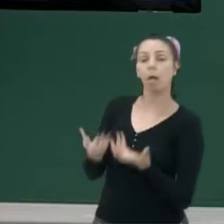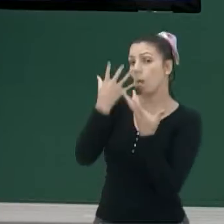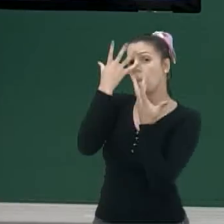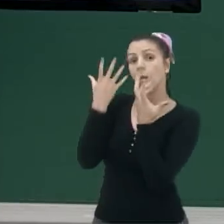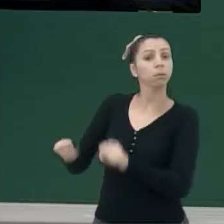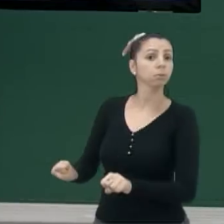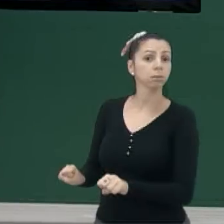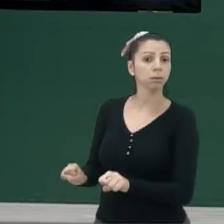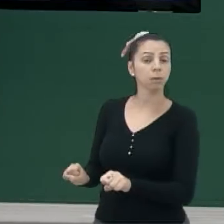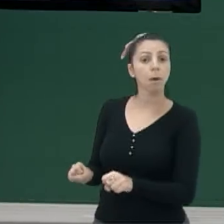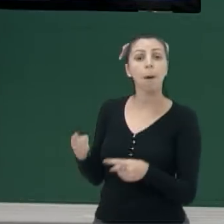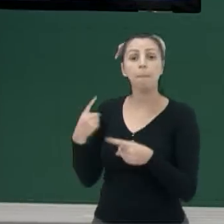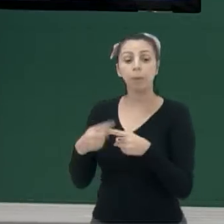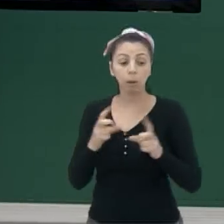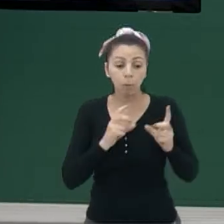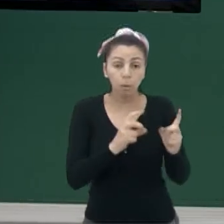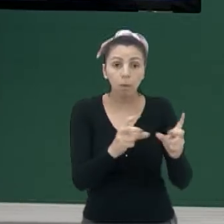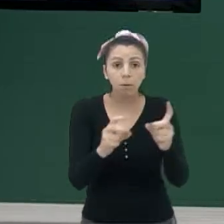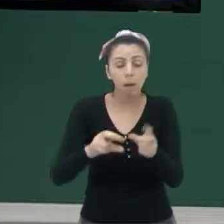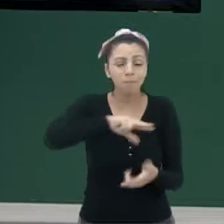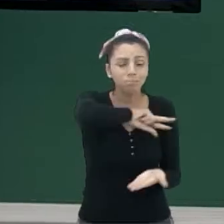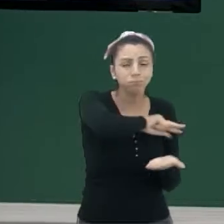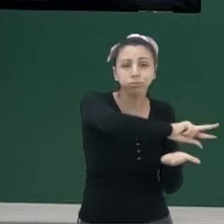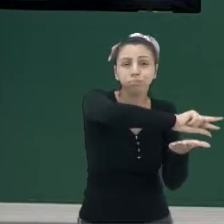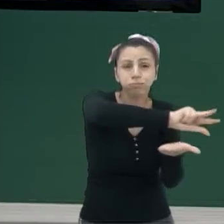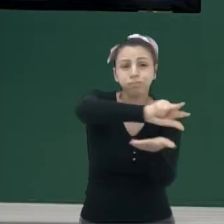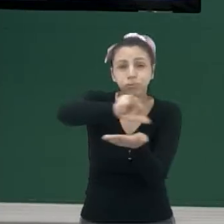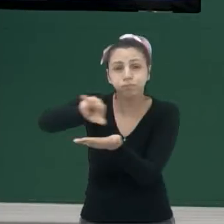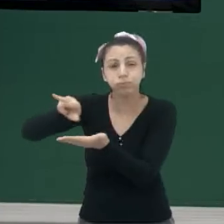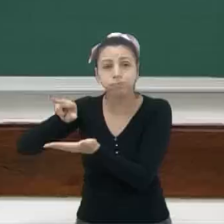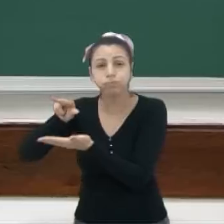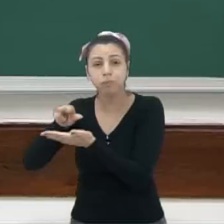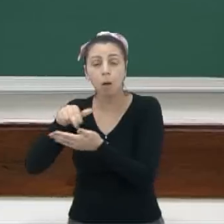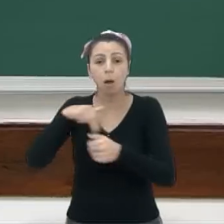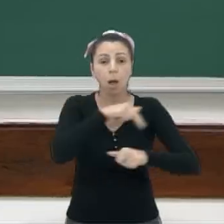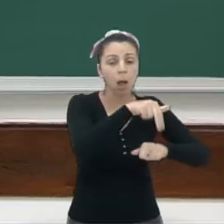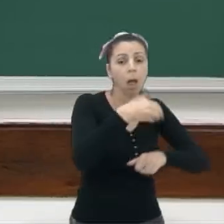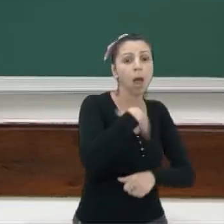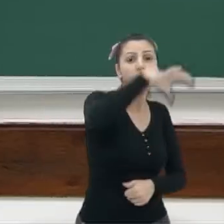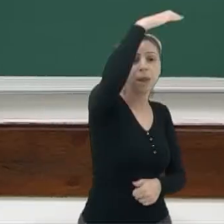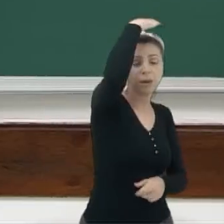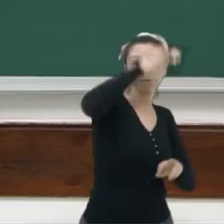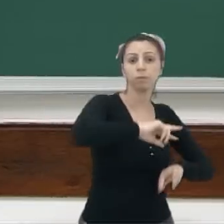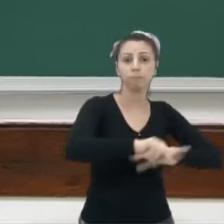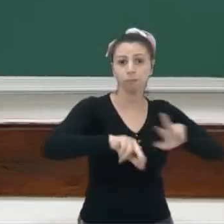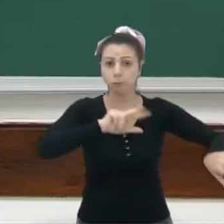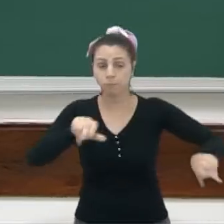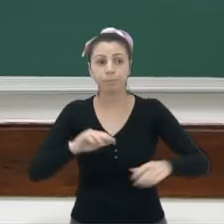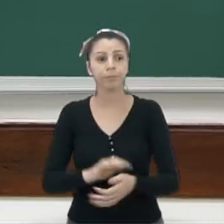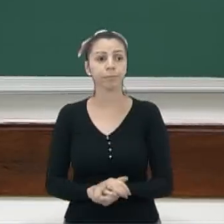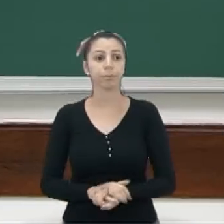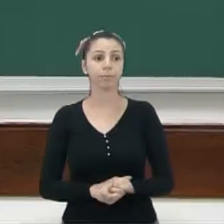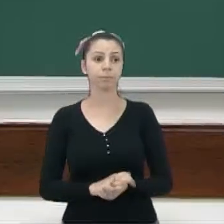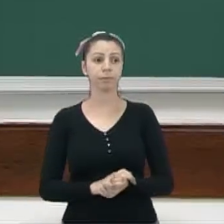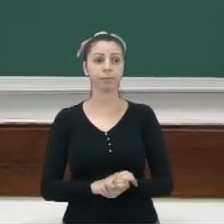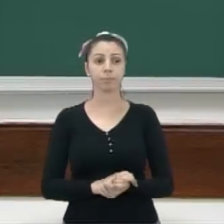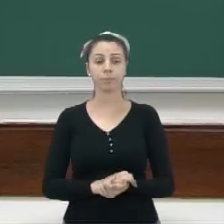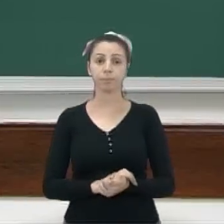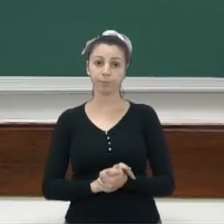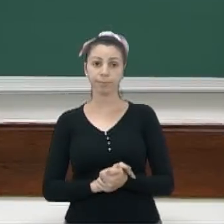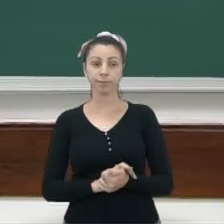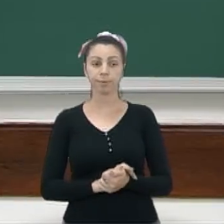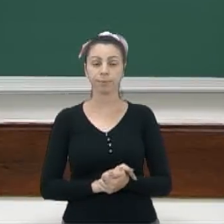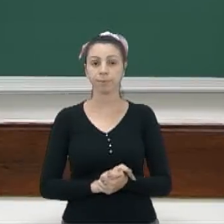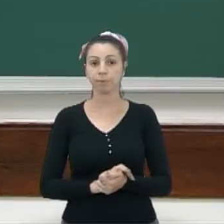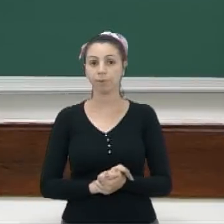eles tinham um comércio efetivo com várias outras nações, vários outros reinos. Então, não tinha. Tá?